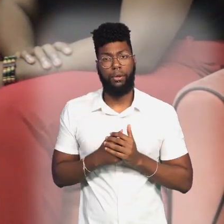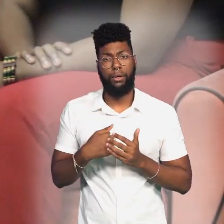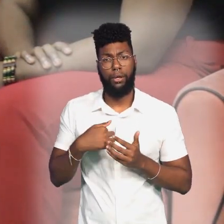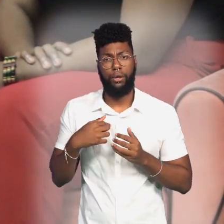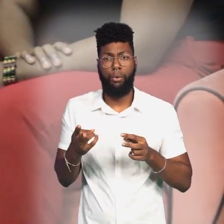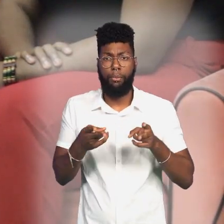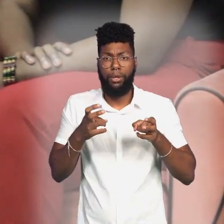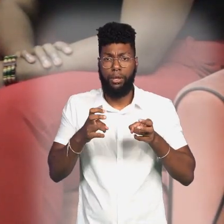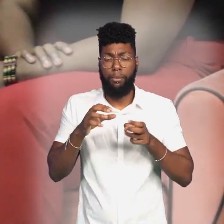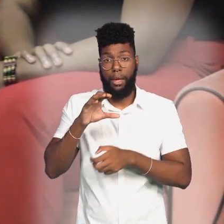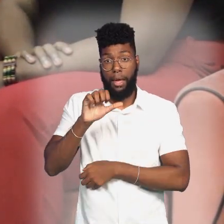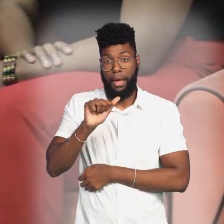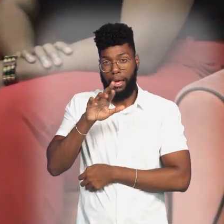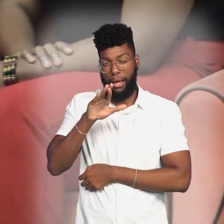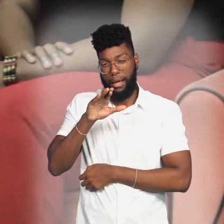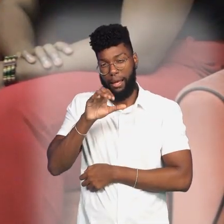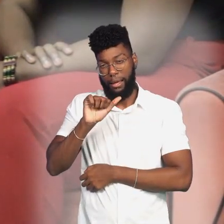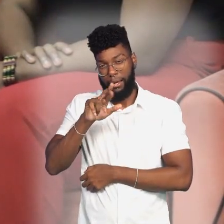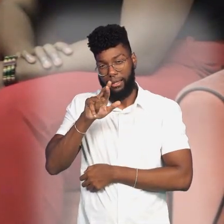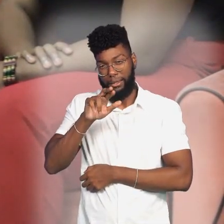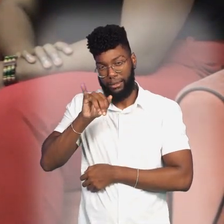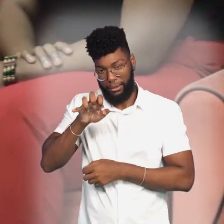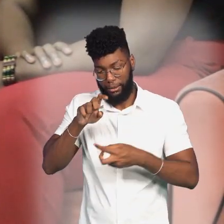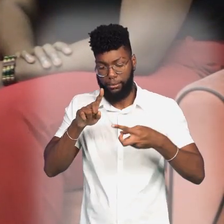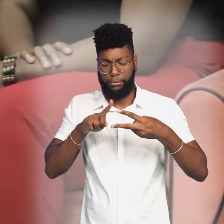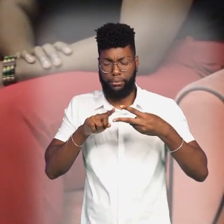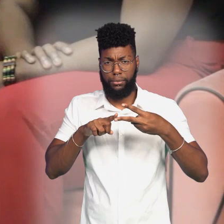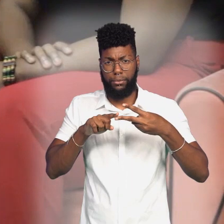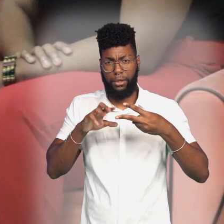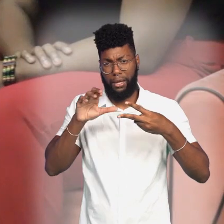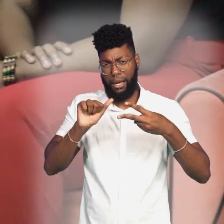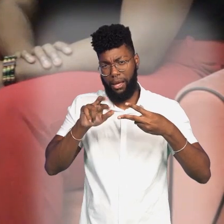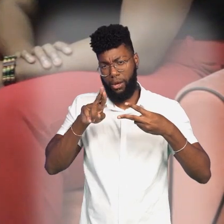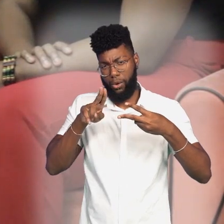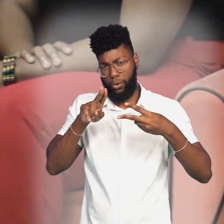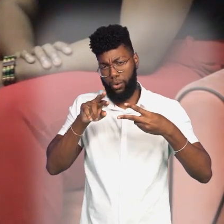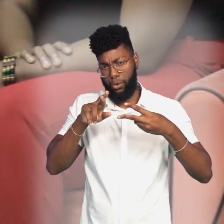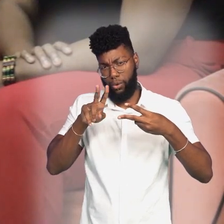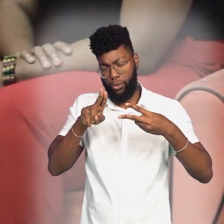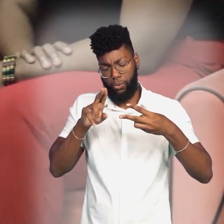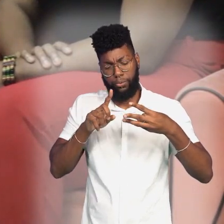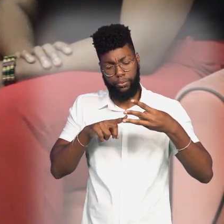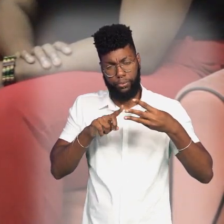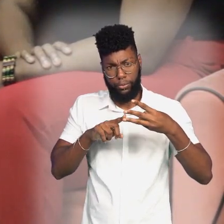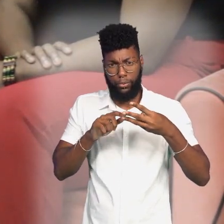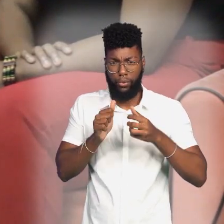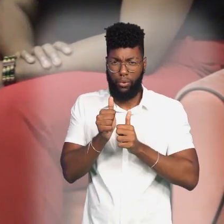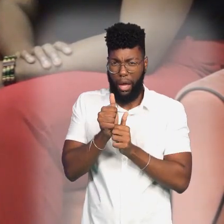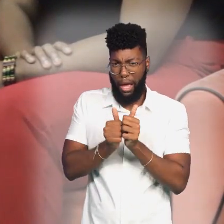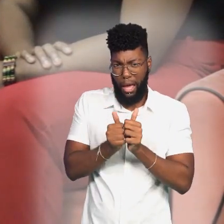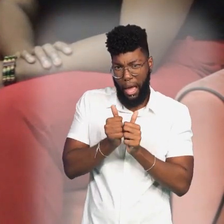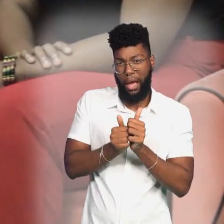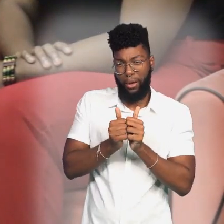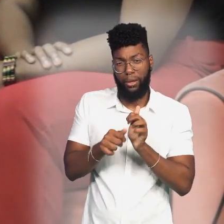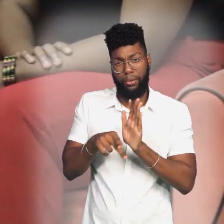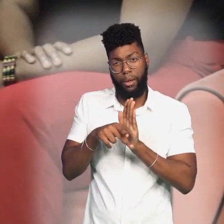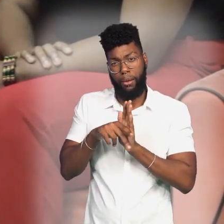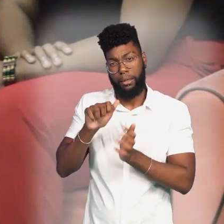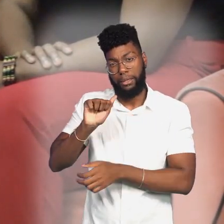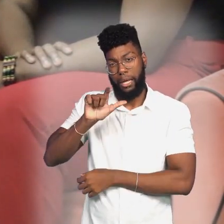acarajé, o caruru, tem o arroz, aliás, arroz de alça, aqui se